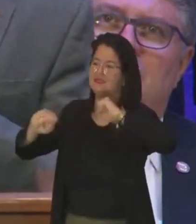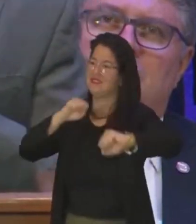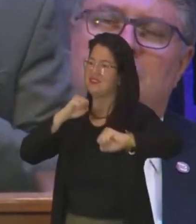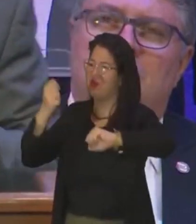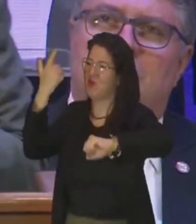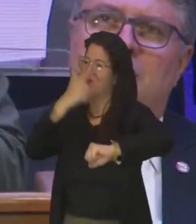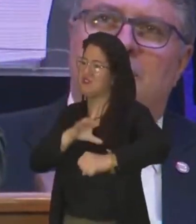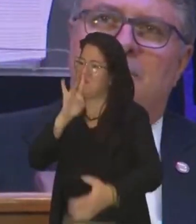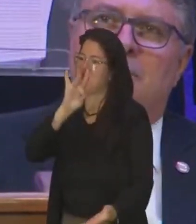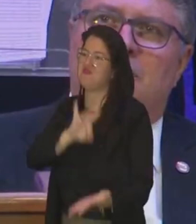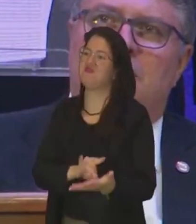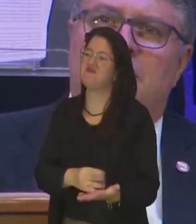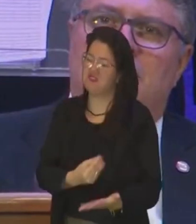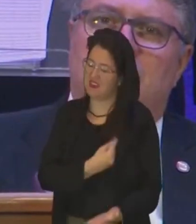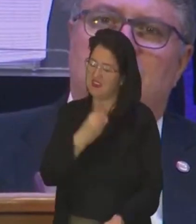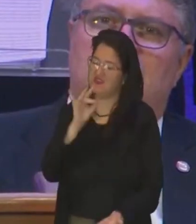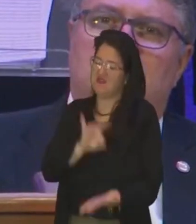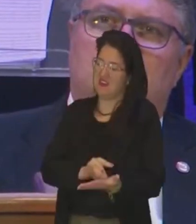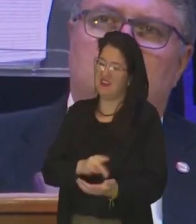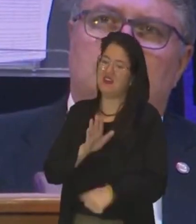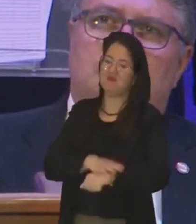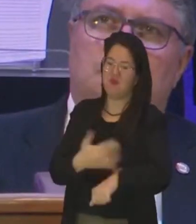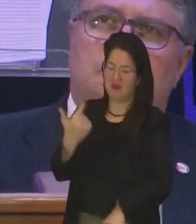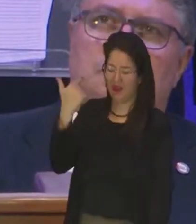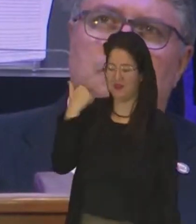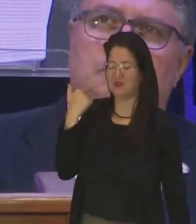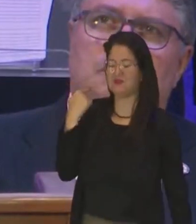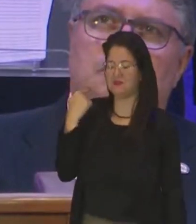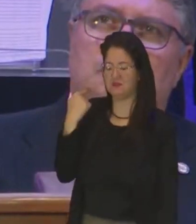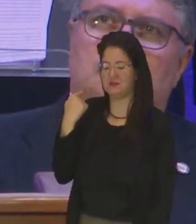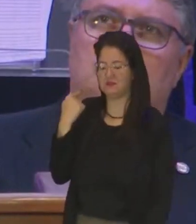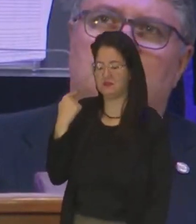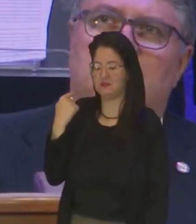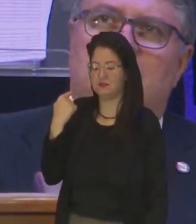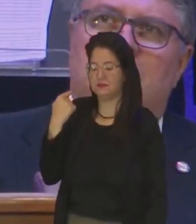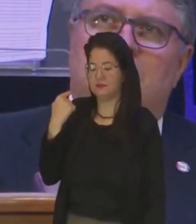né, na minha frente, nesse momento.